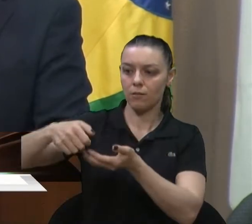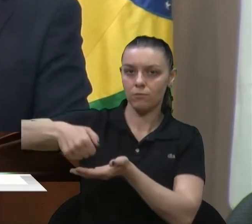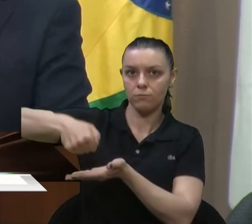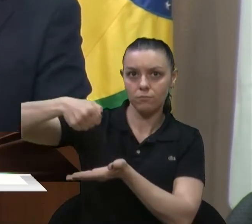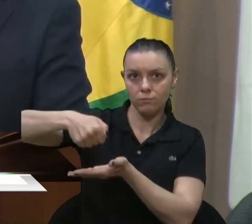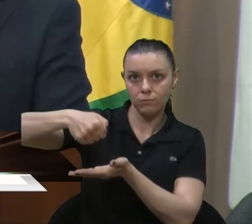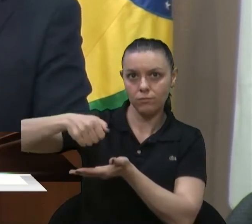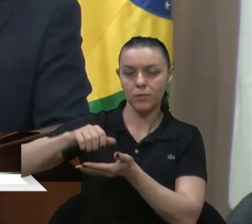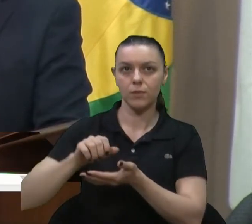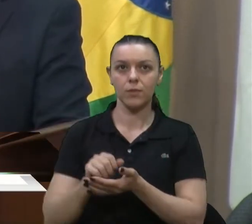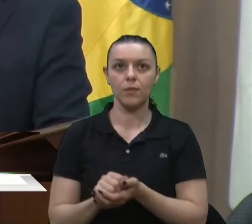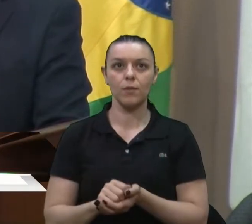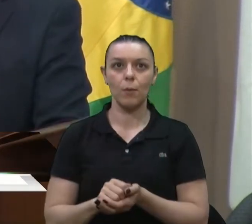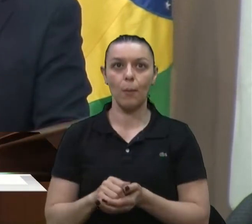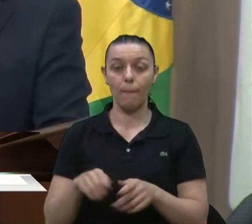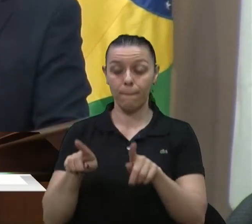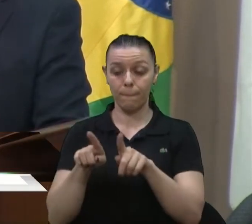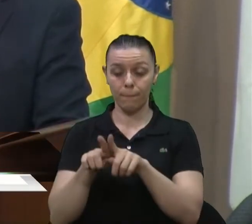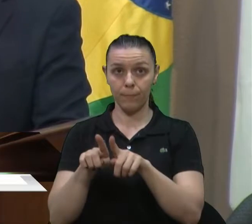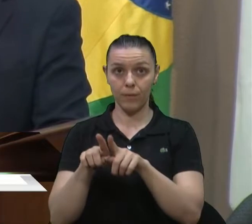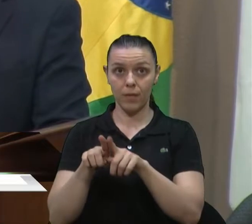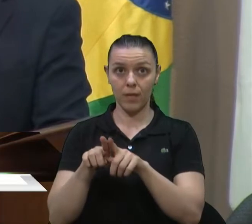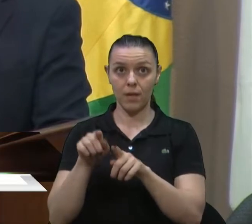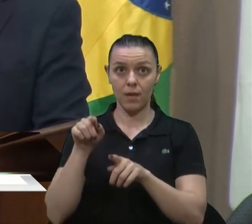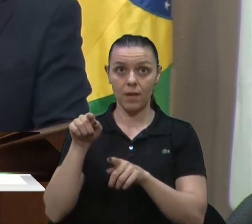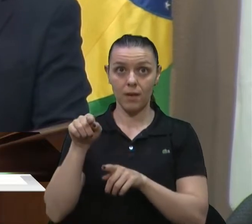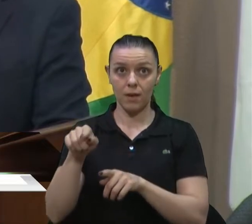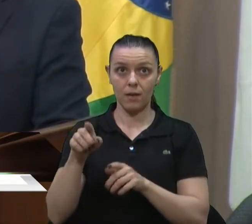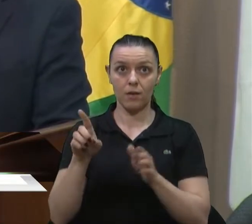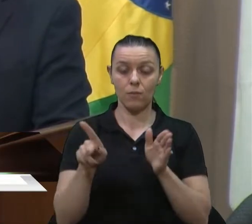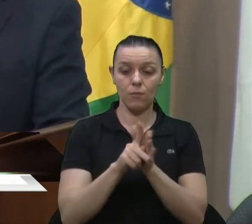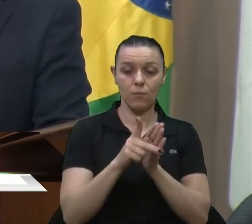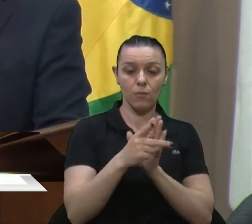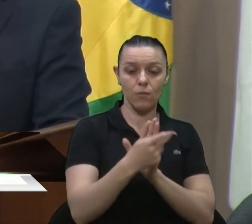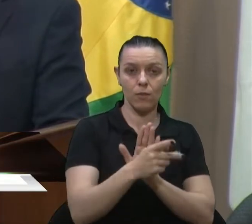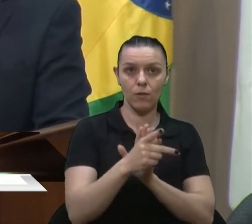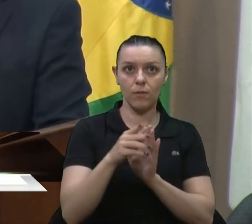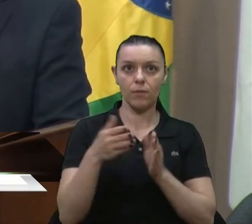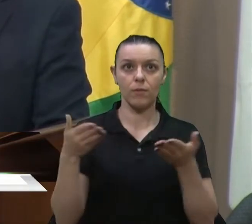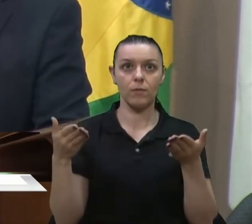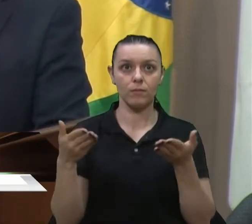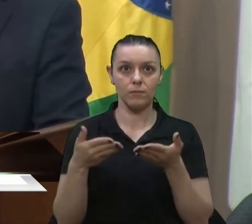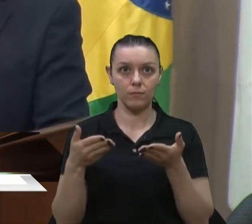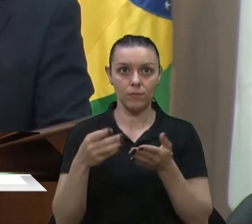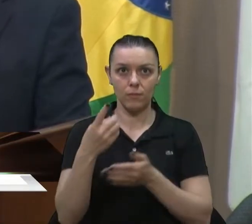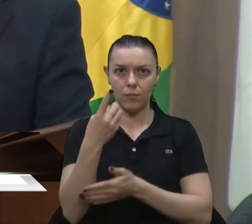Conhecer as manhas e as manhãs, o sabor das massas e das maçãs.